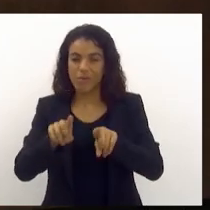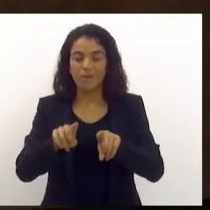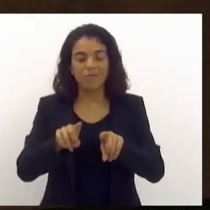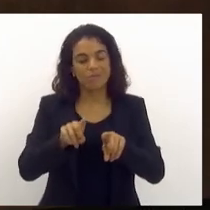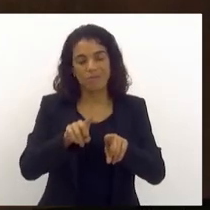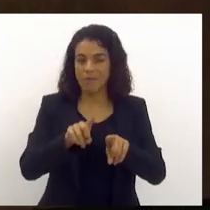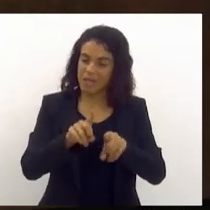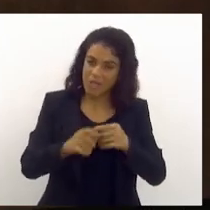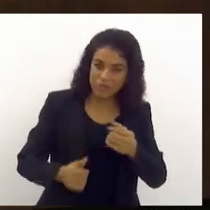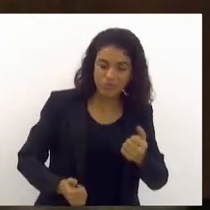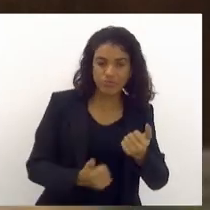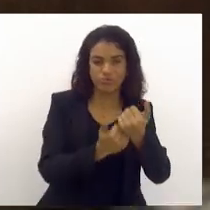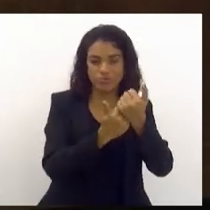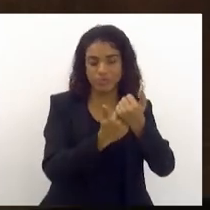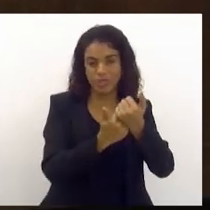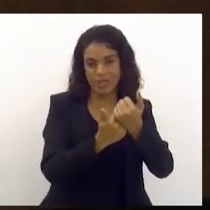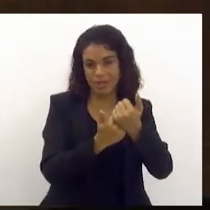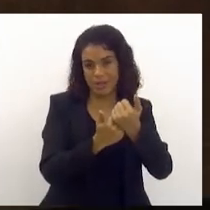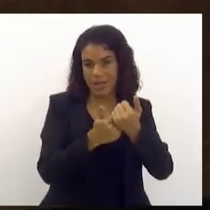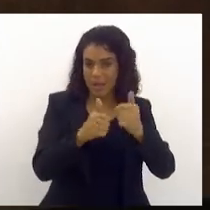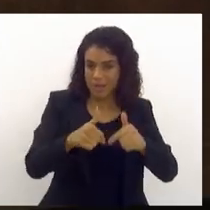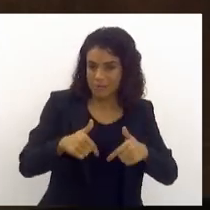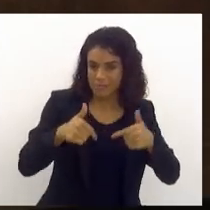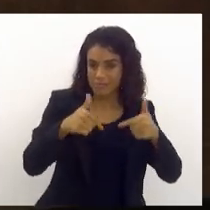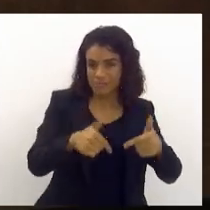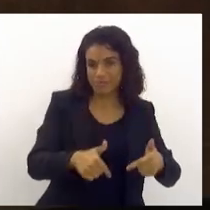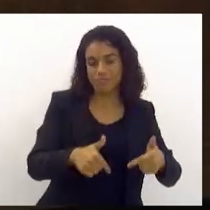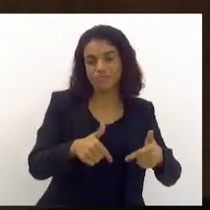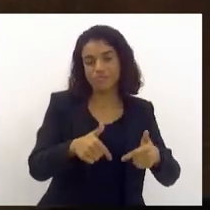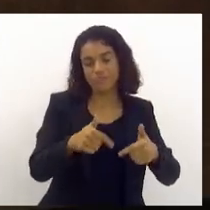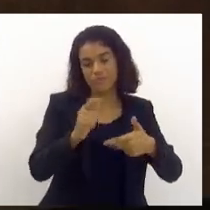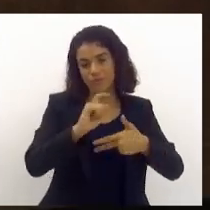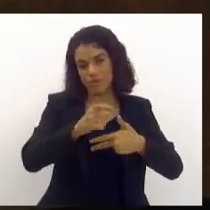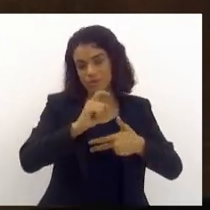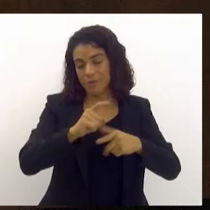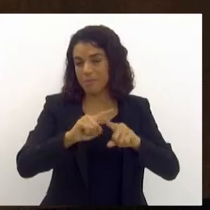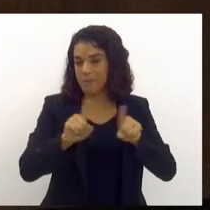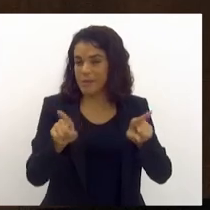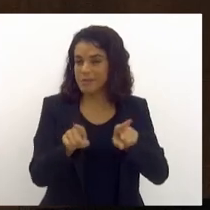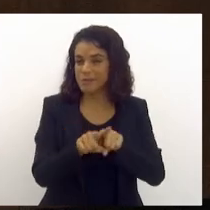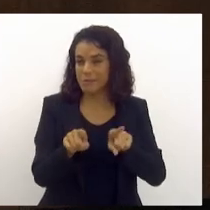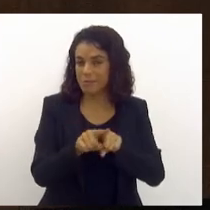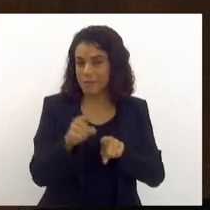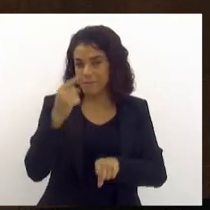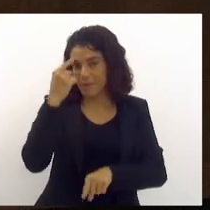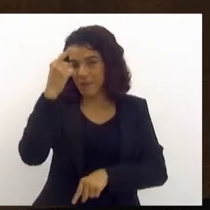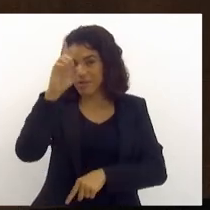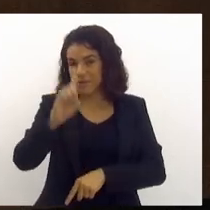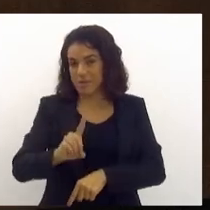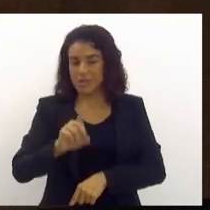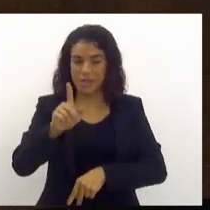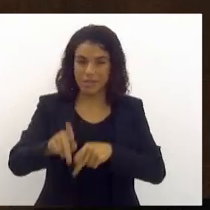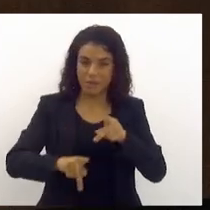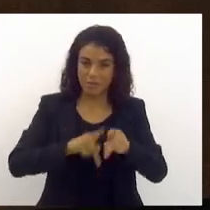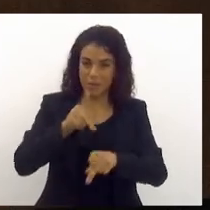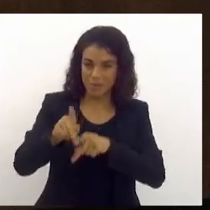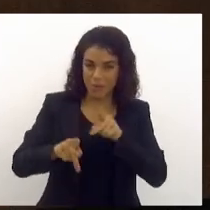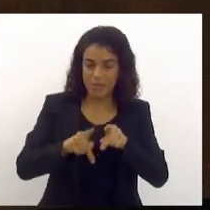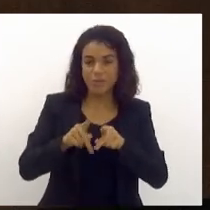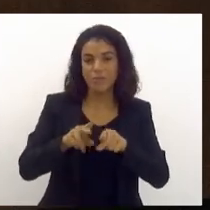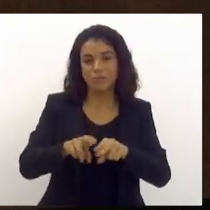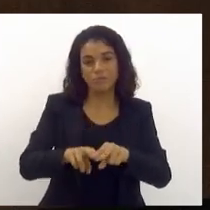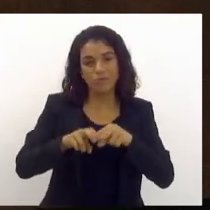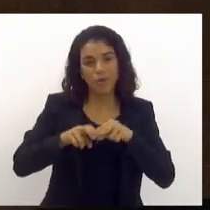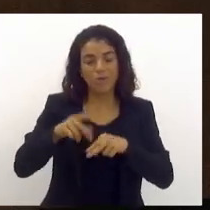aqueles que dão sustentabilidade às ações do Executivo, mas também dos direitos da população, através